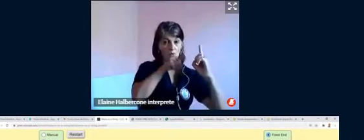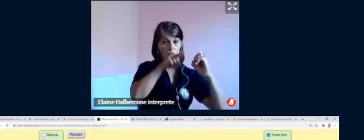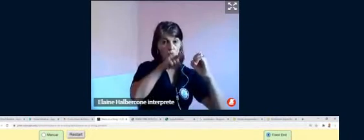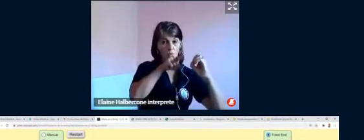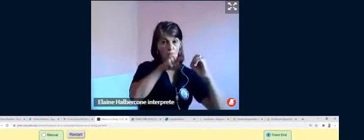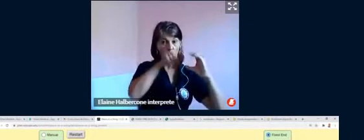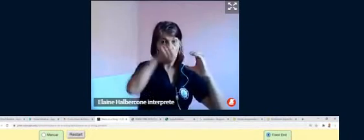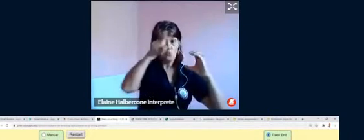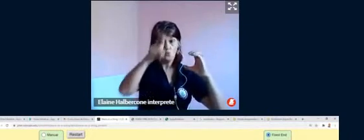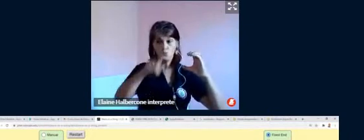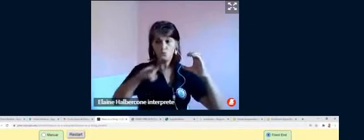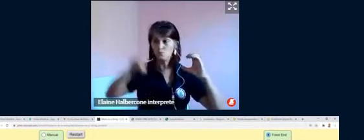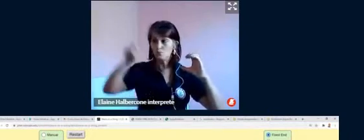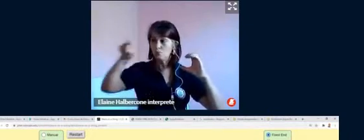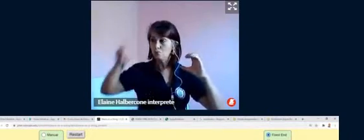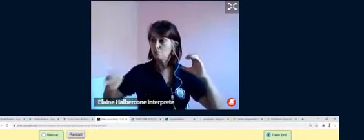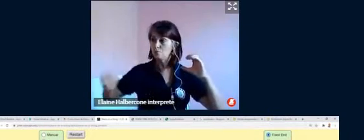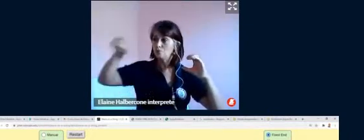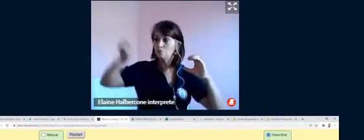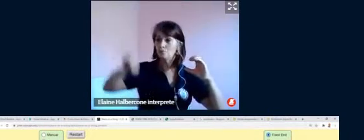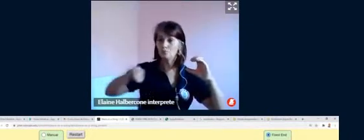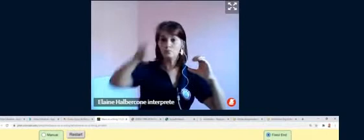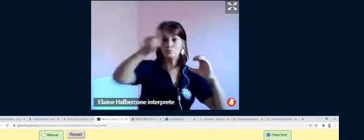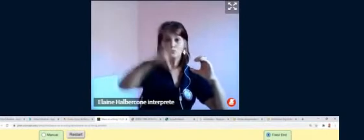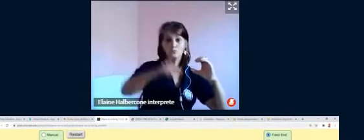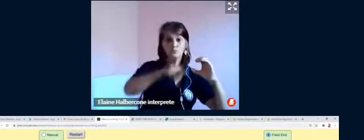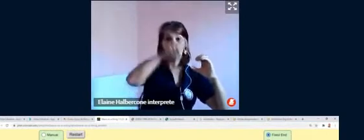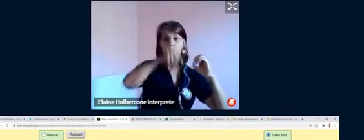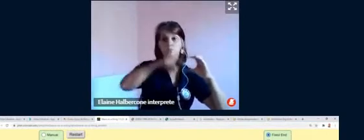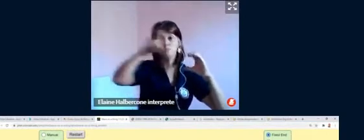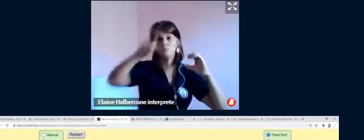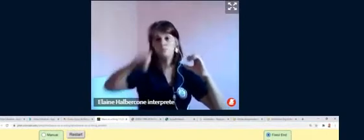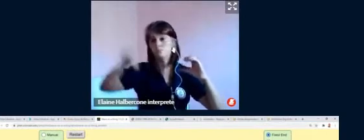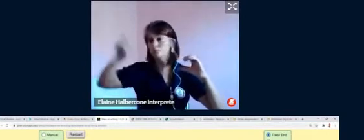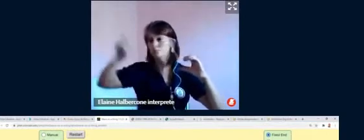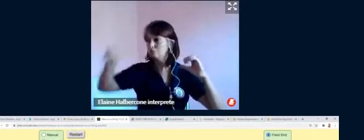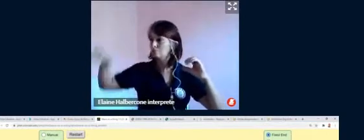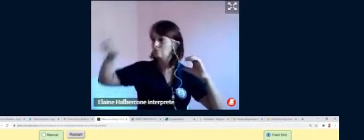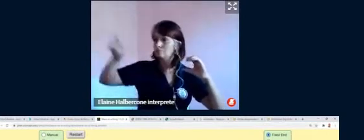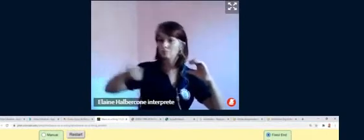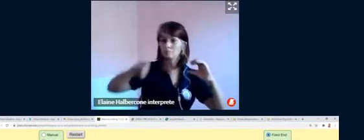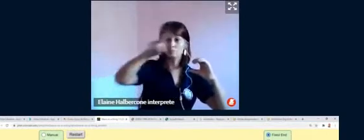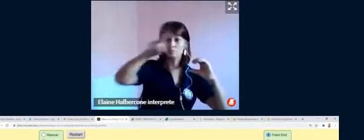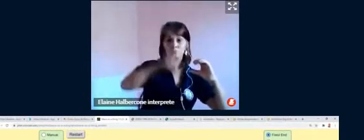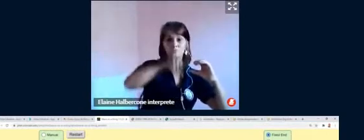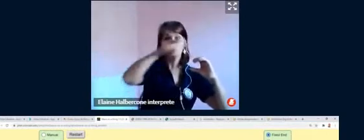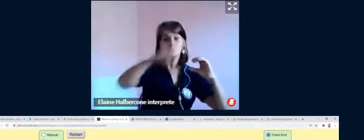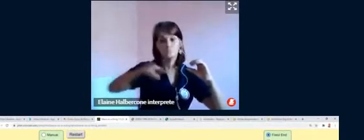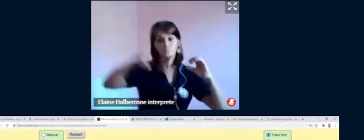tem nada que acabe com essa energia. Se não tem amortecimento, ele vai ficar se